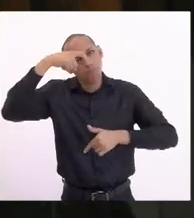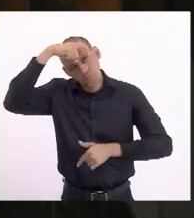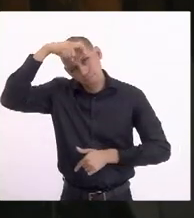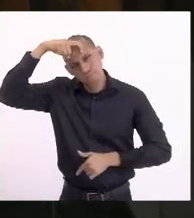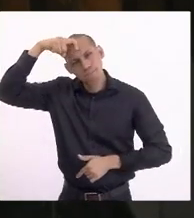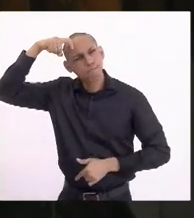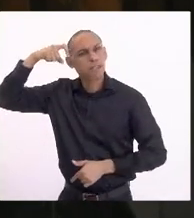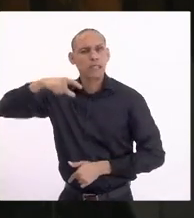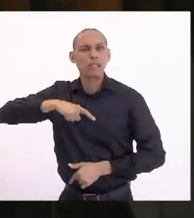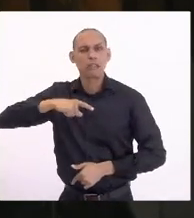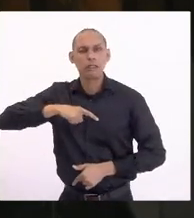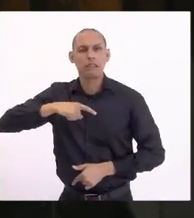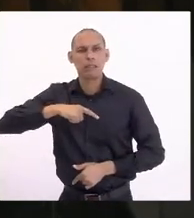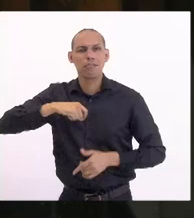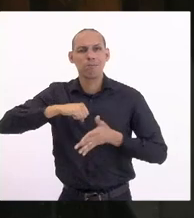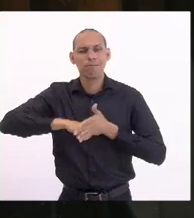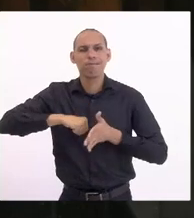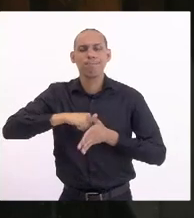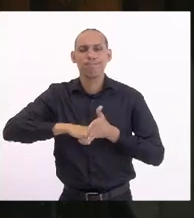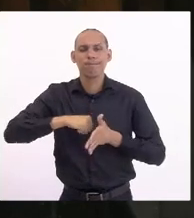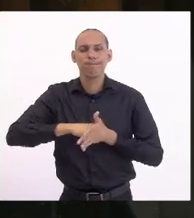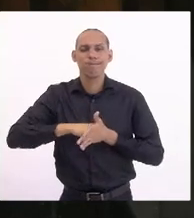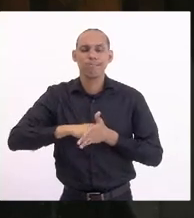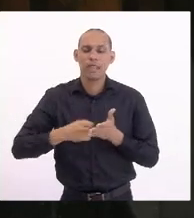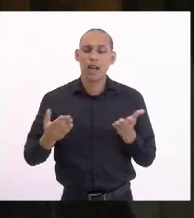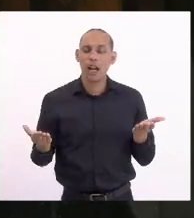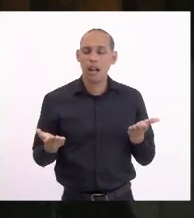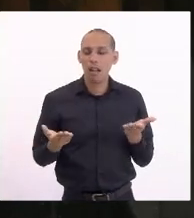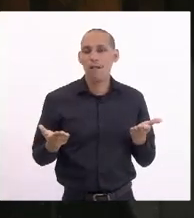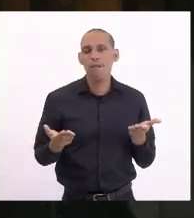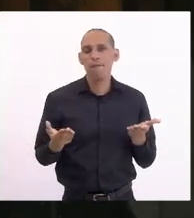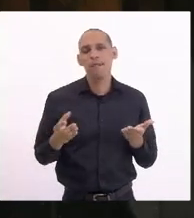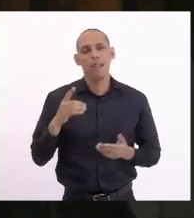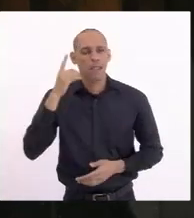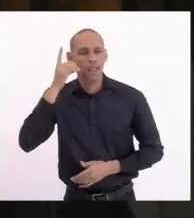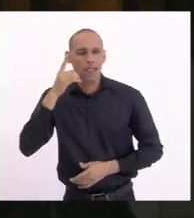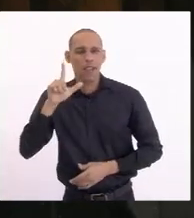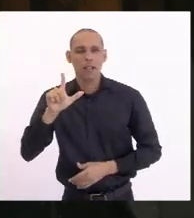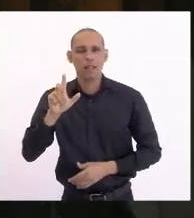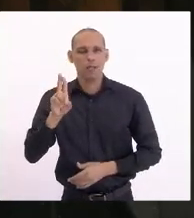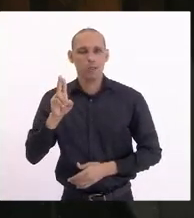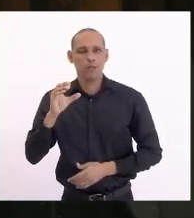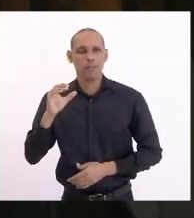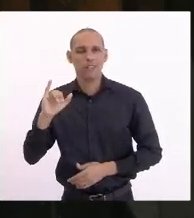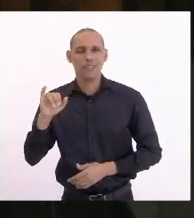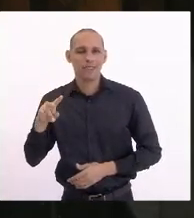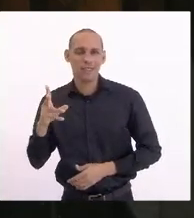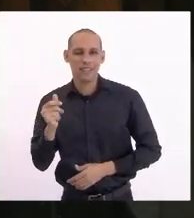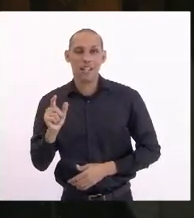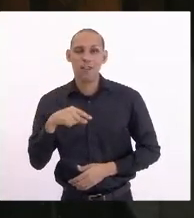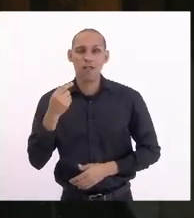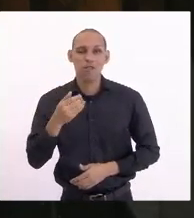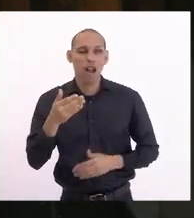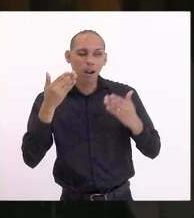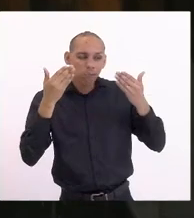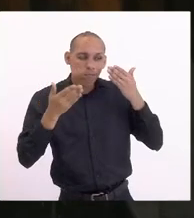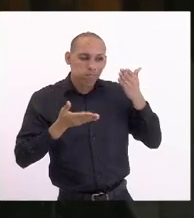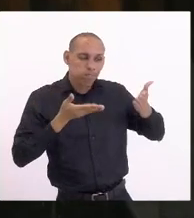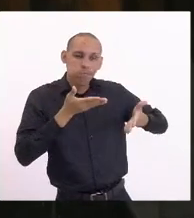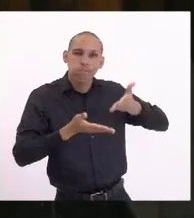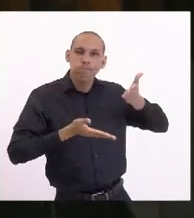pela frente. Então, nesse momento, deputada Lucinha, é dar assistência às vítimas.